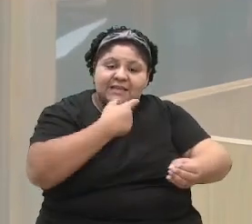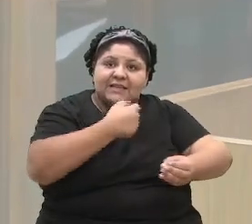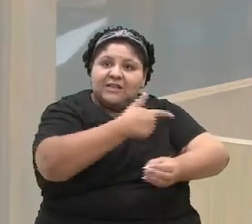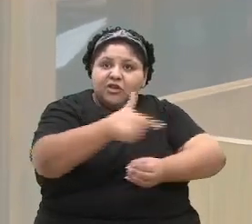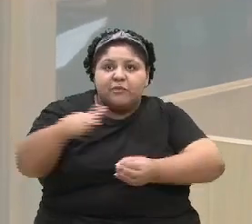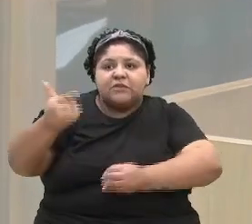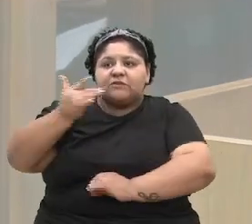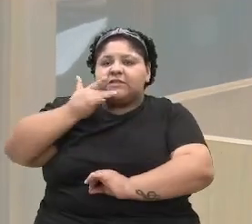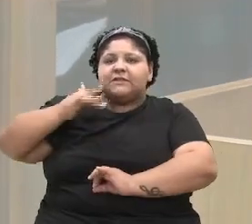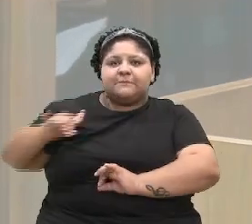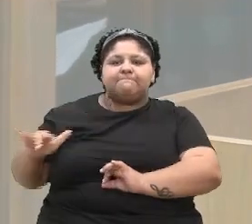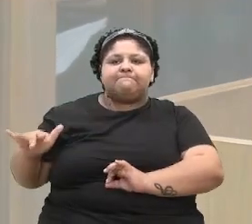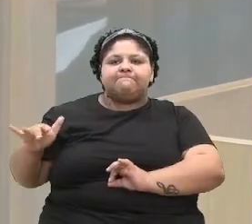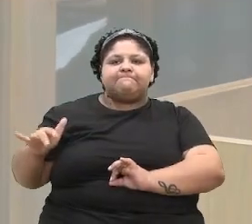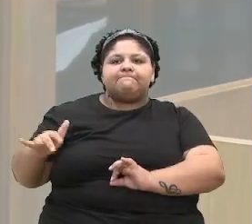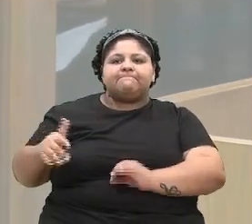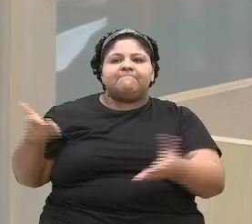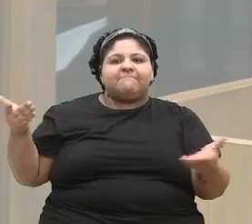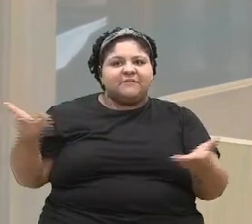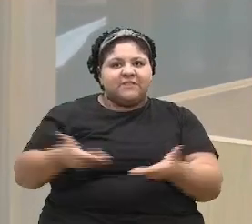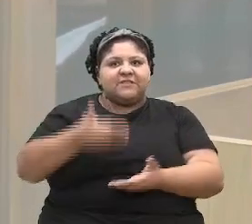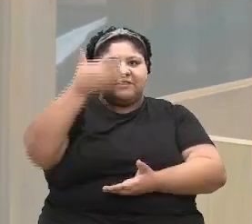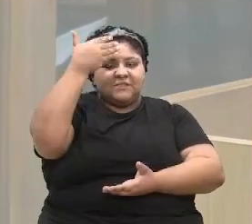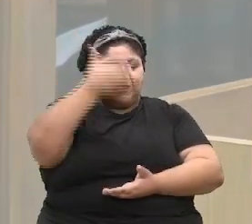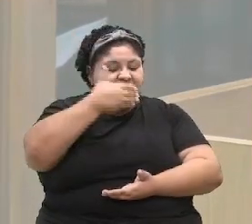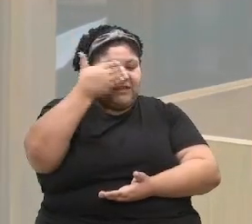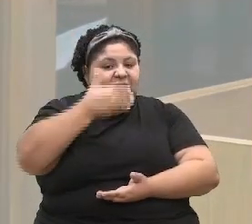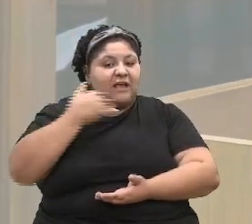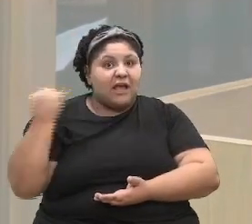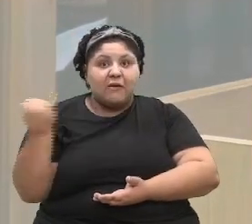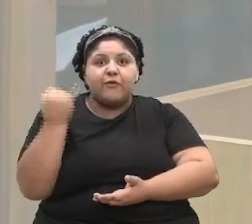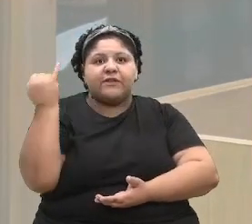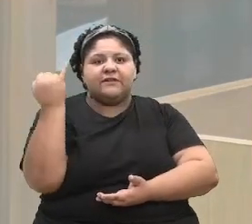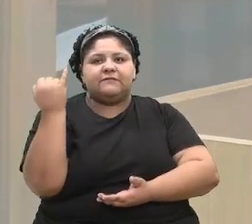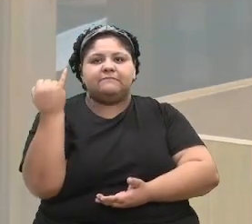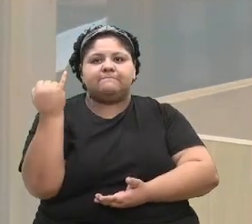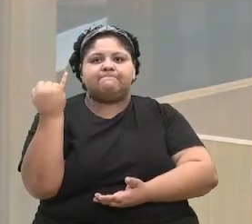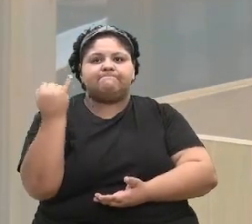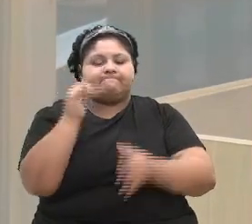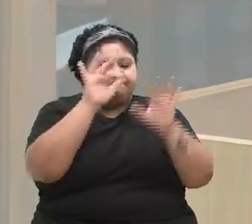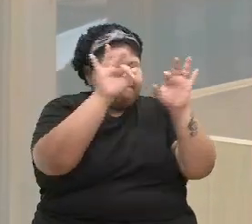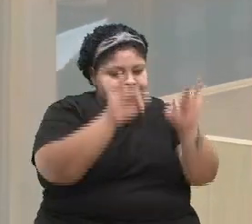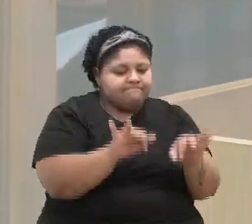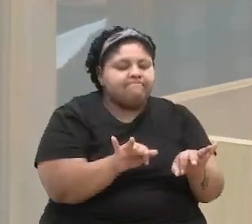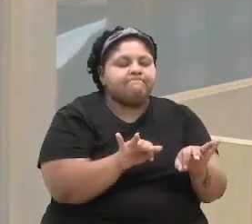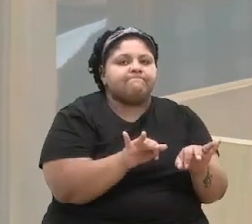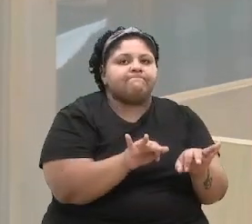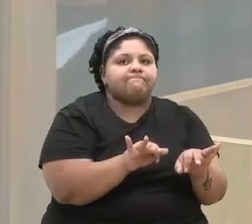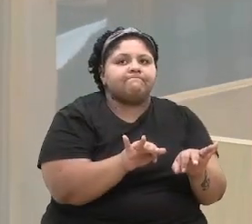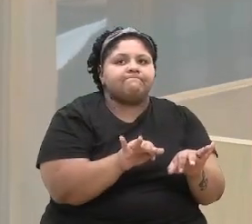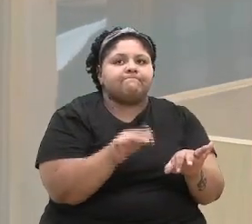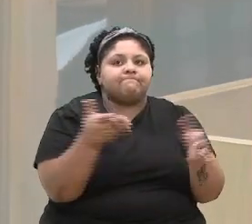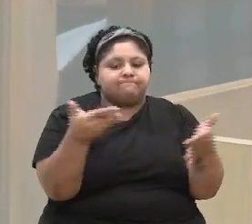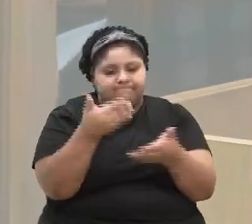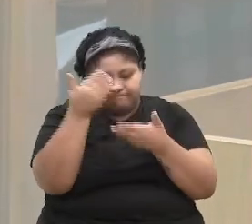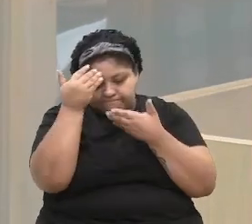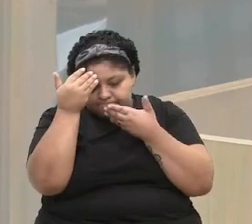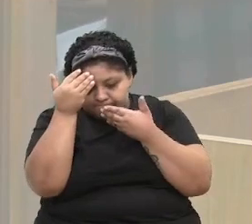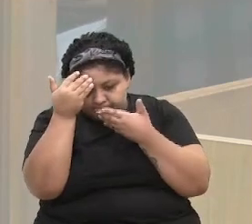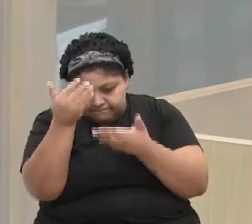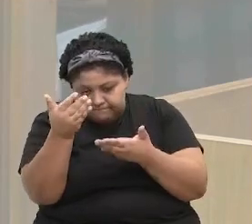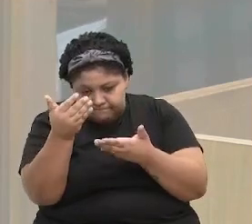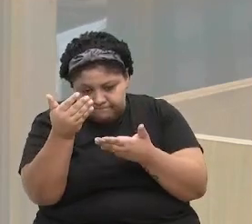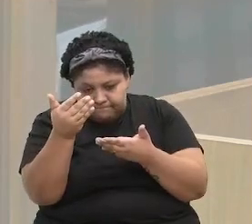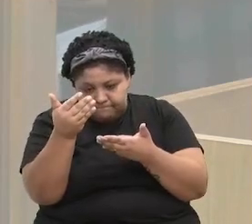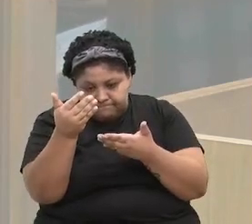crianças, pois ele já provou que é vital para eles. Para finalizar, deixo o meu agradecimento ao